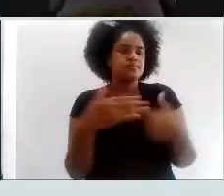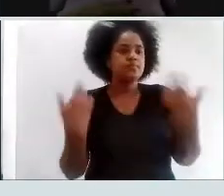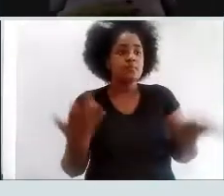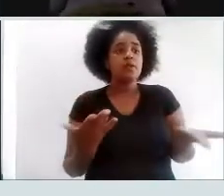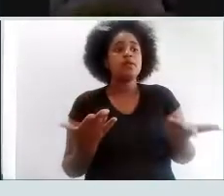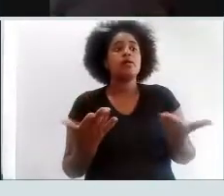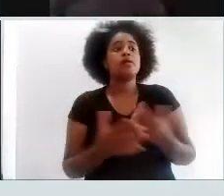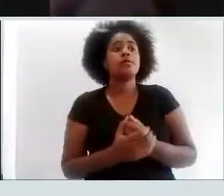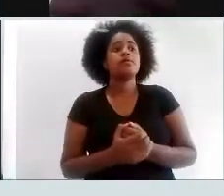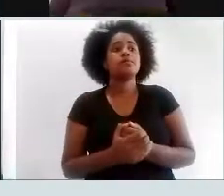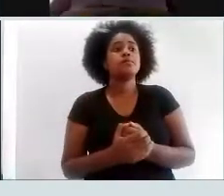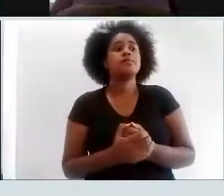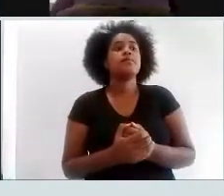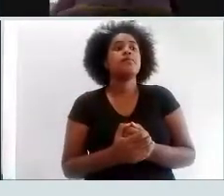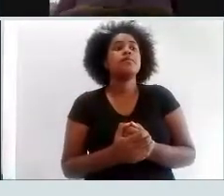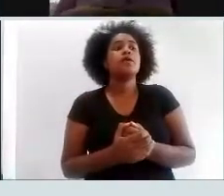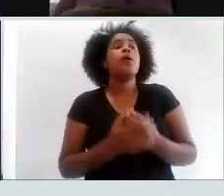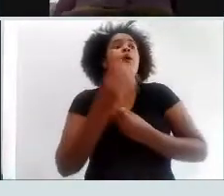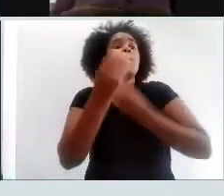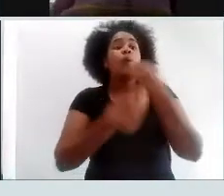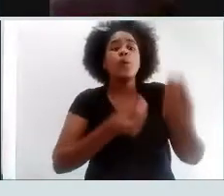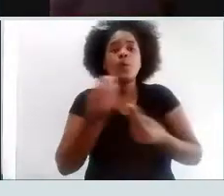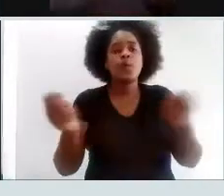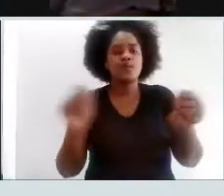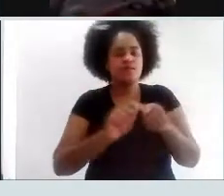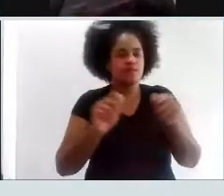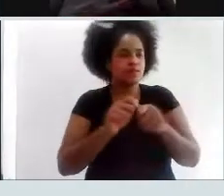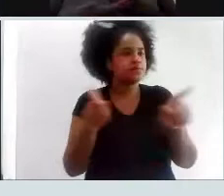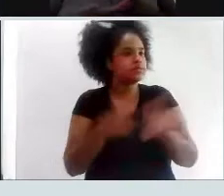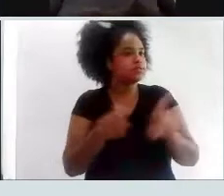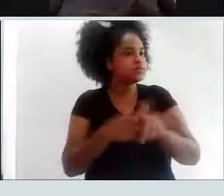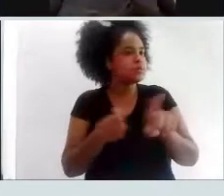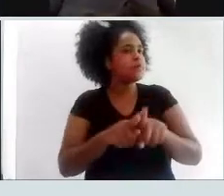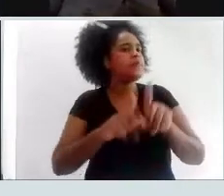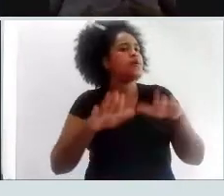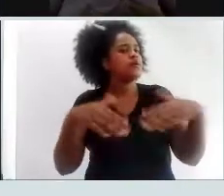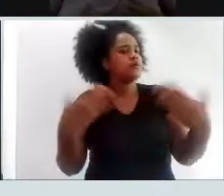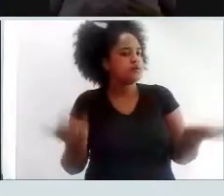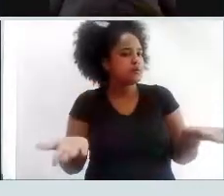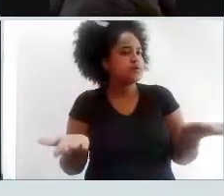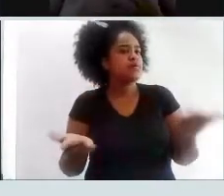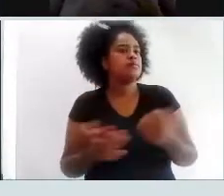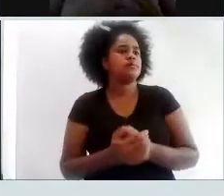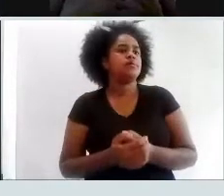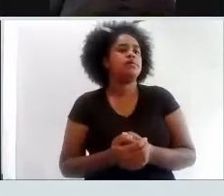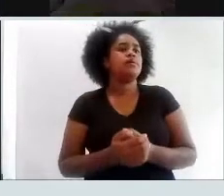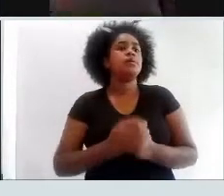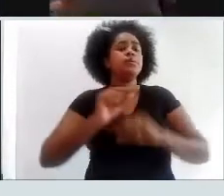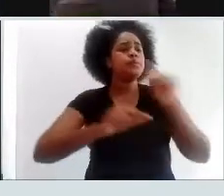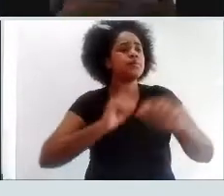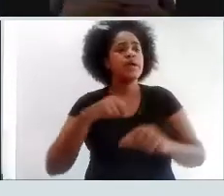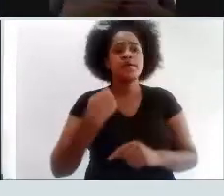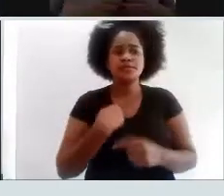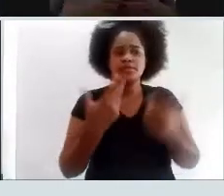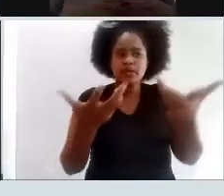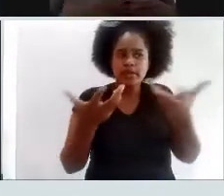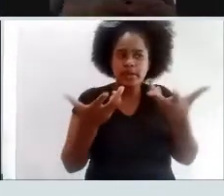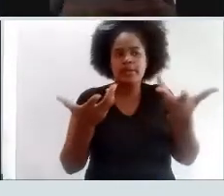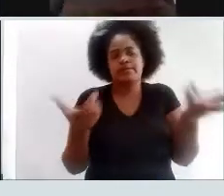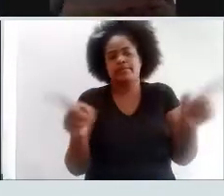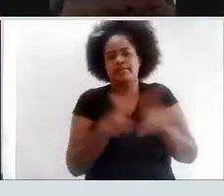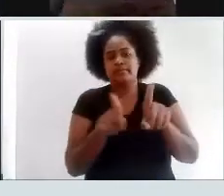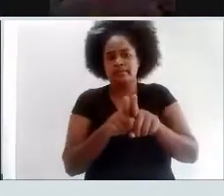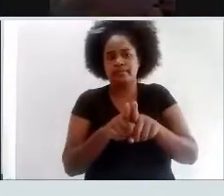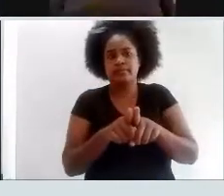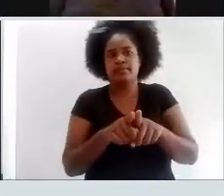proposta de intervenção, como ela vai ser feita, qual é o efeito que a gente espera, né? A gente espera que dessa forma o